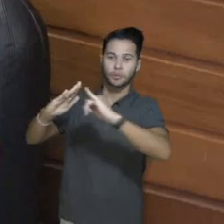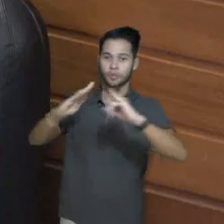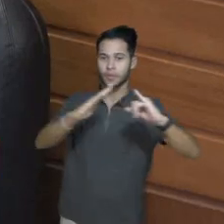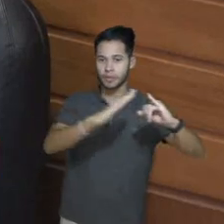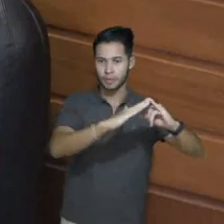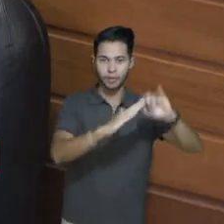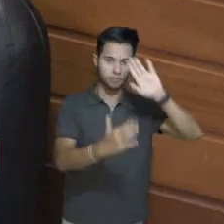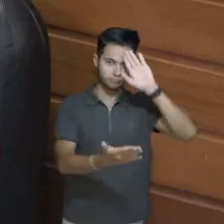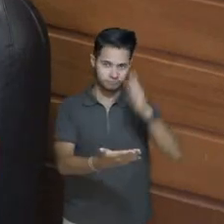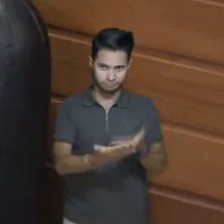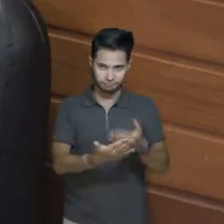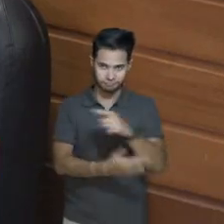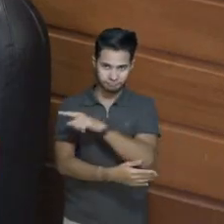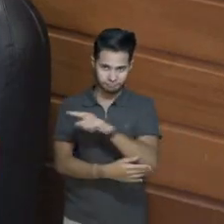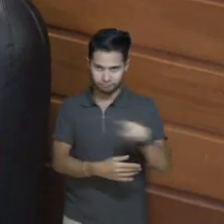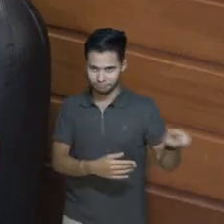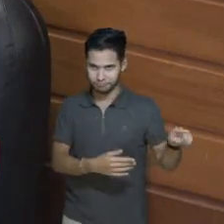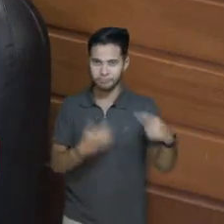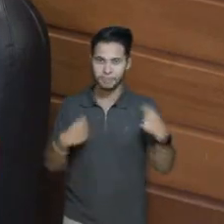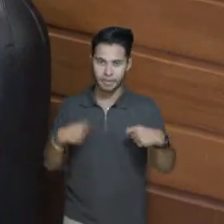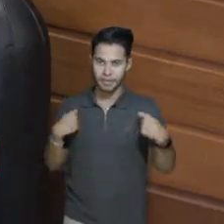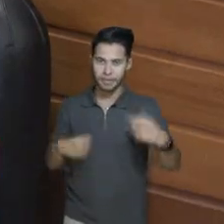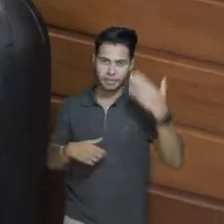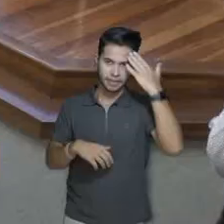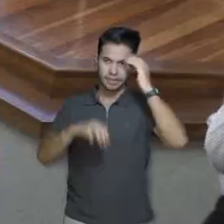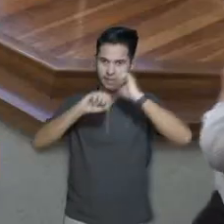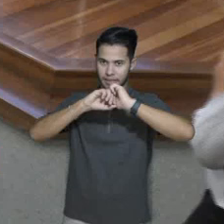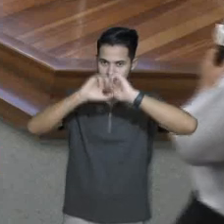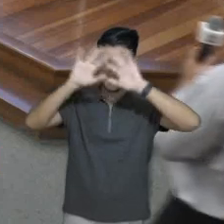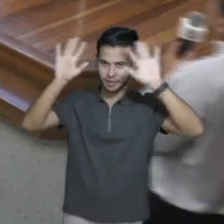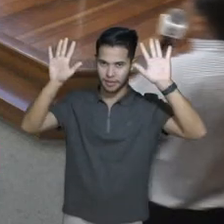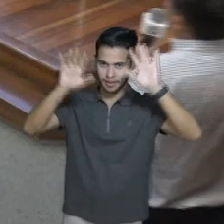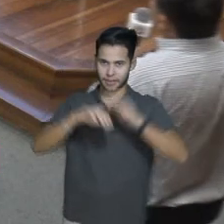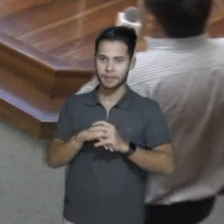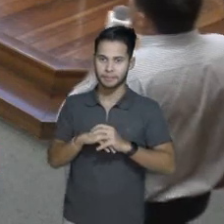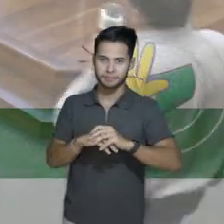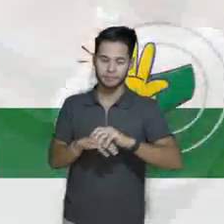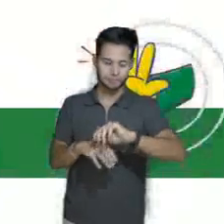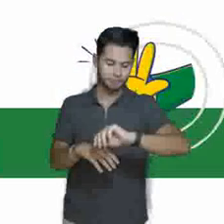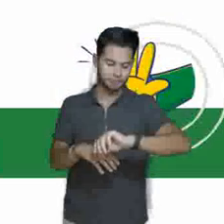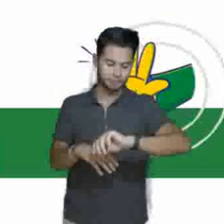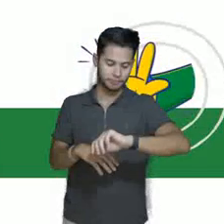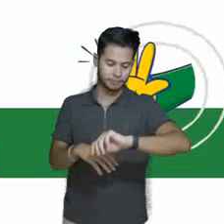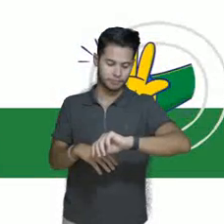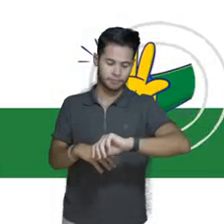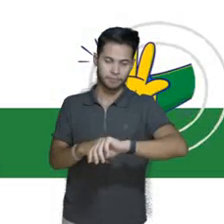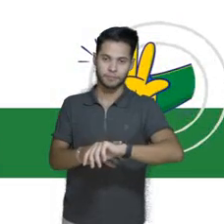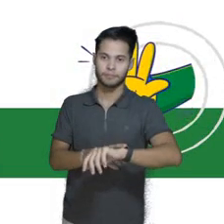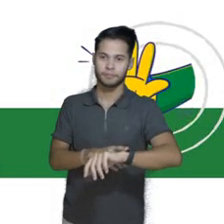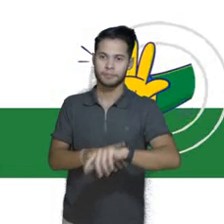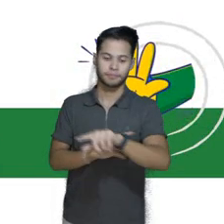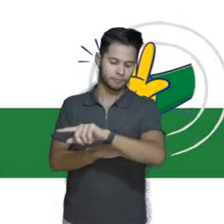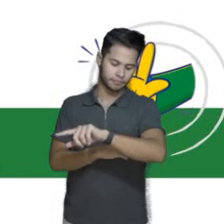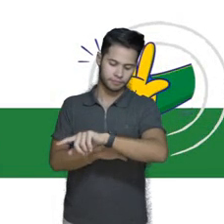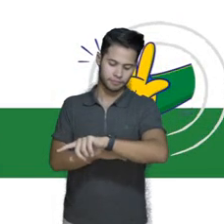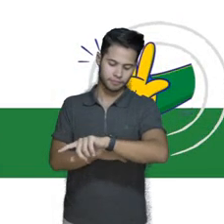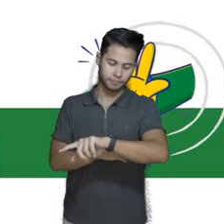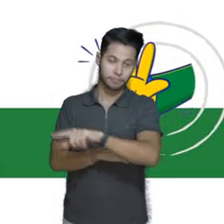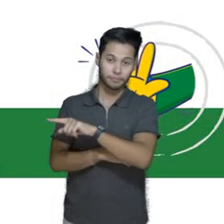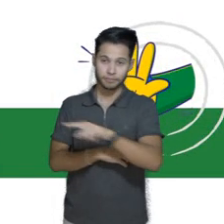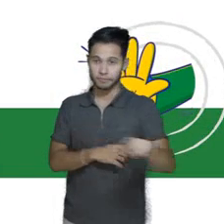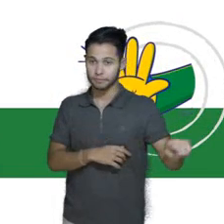são transparentes eh essas reflexões que com base em han arad aonde a gente pode trabalhar a